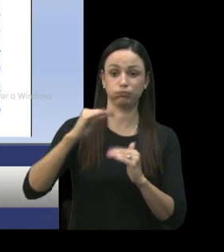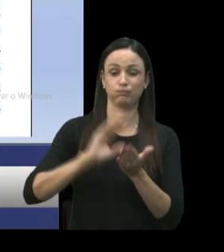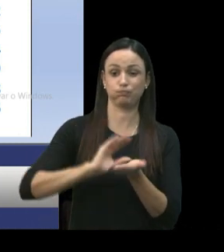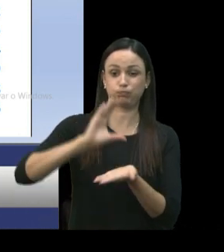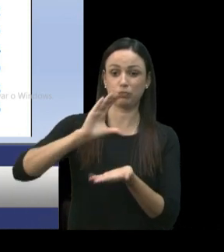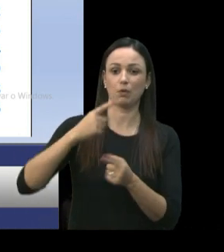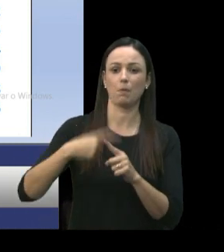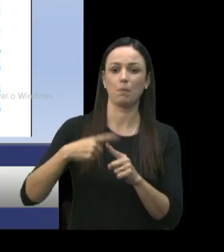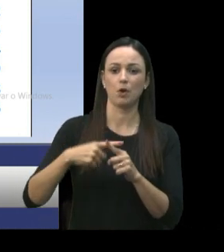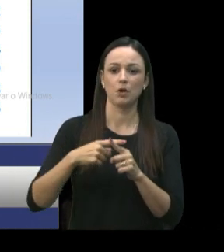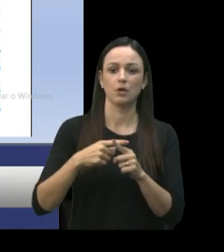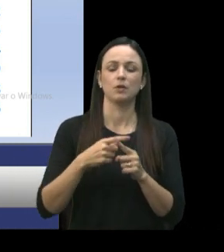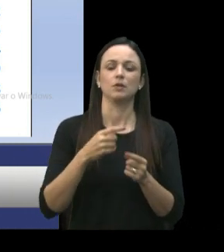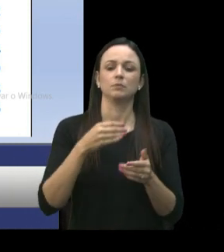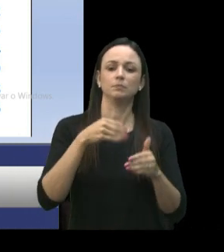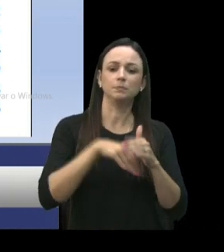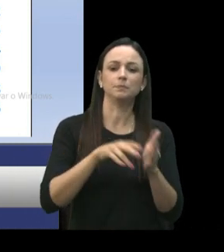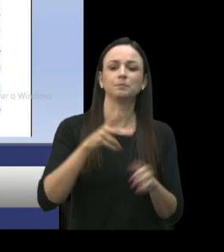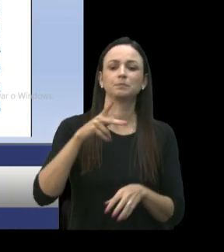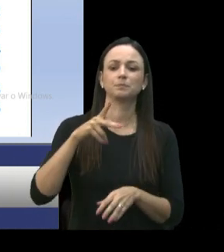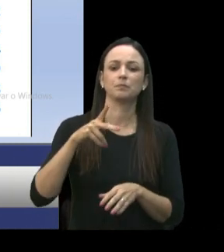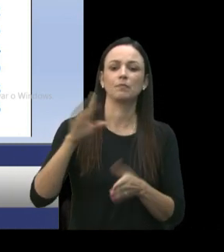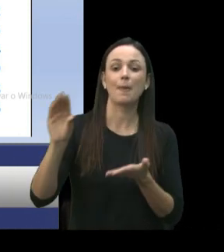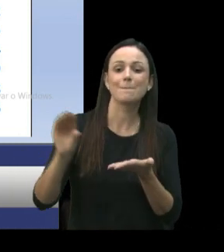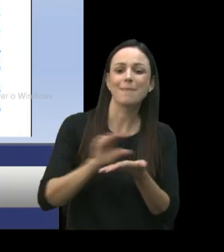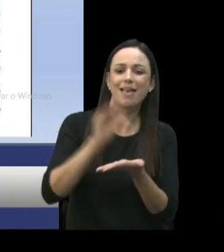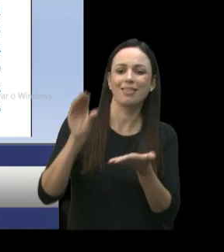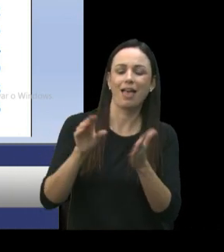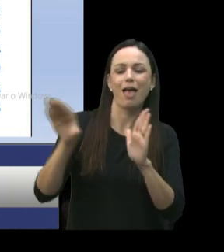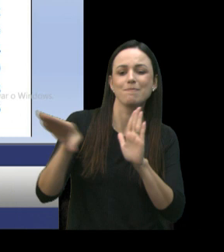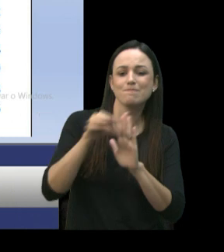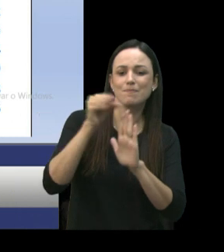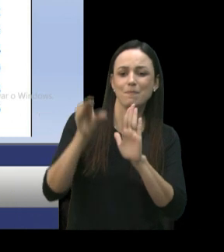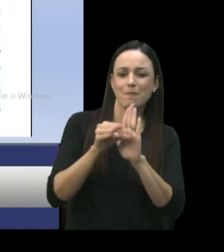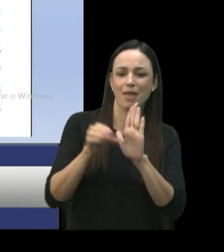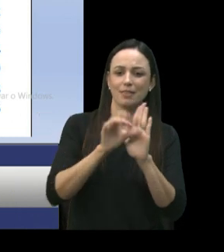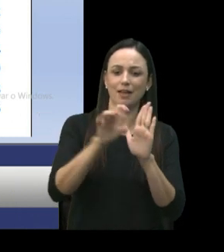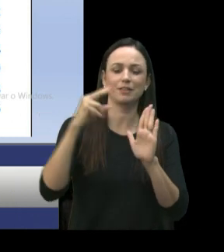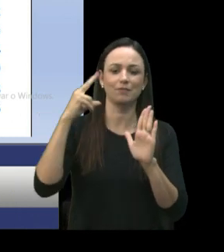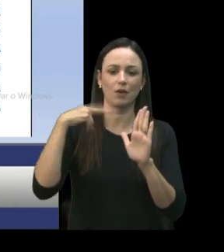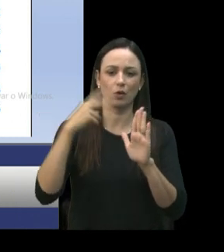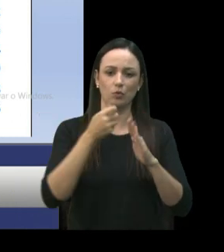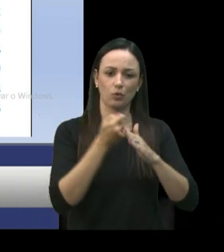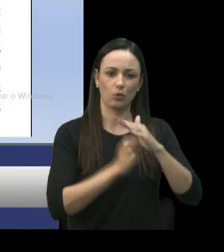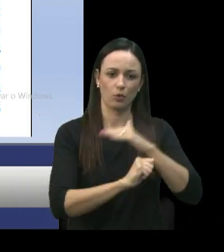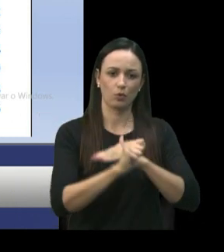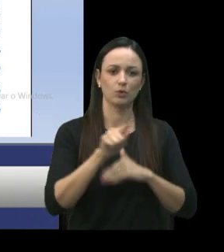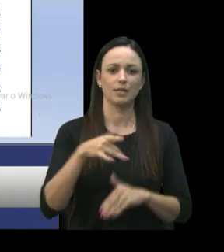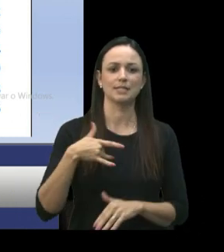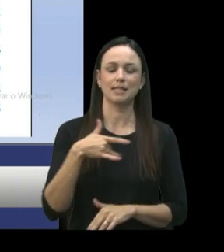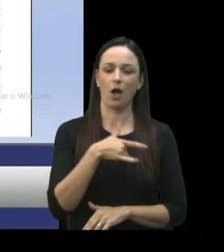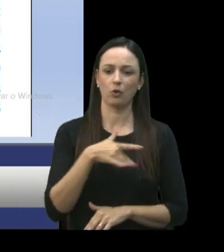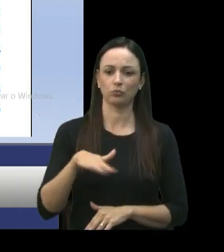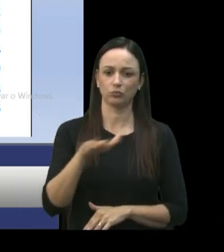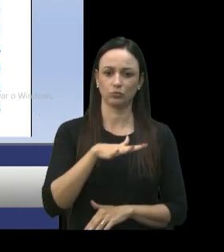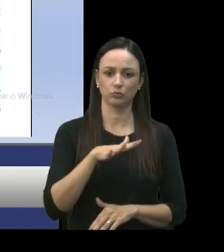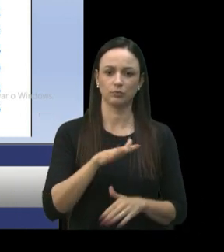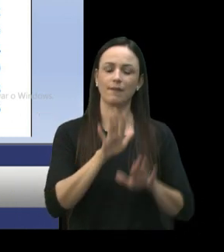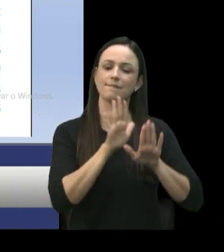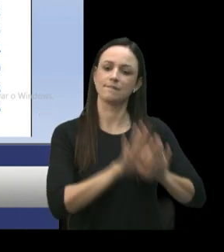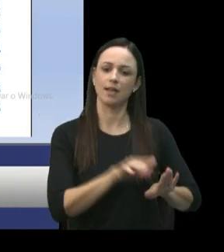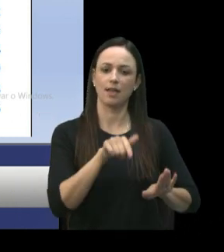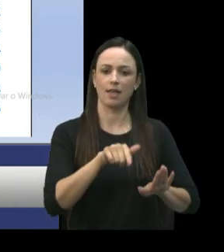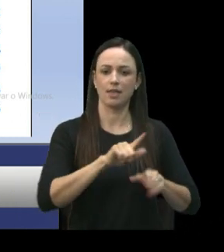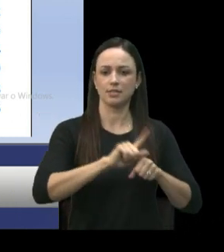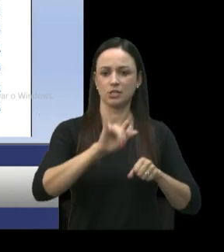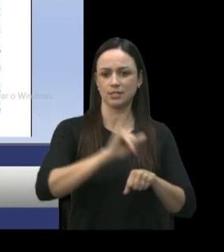reserva das emendas parlamentares dos vereadores, que corresponde ao investimento não da saúde, está alocado na